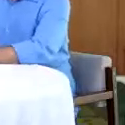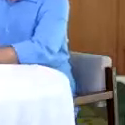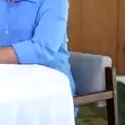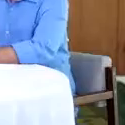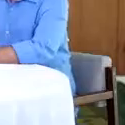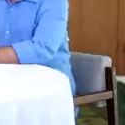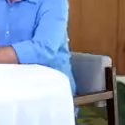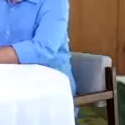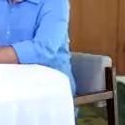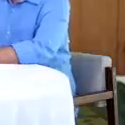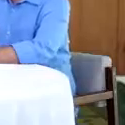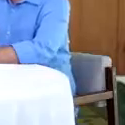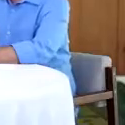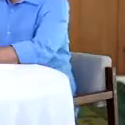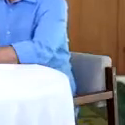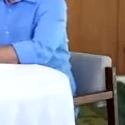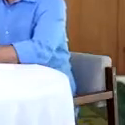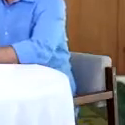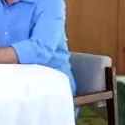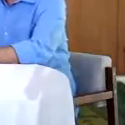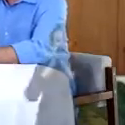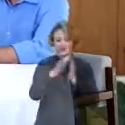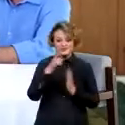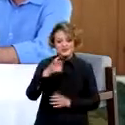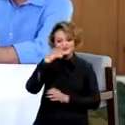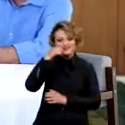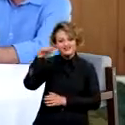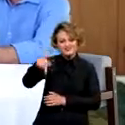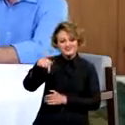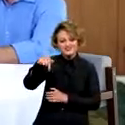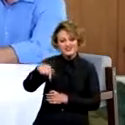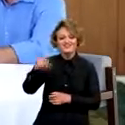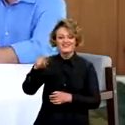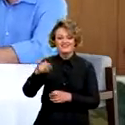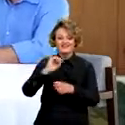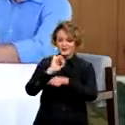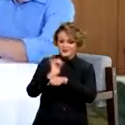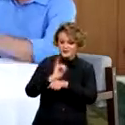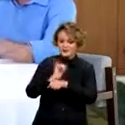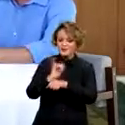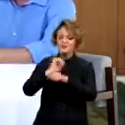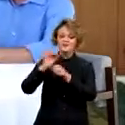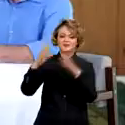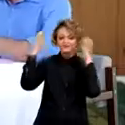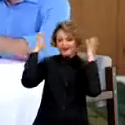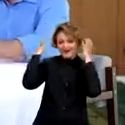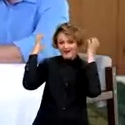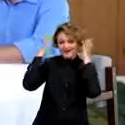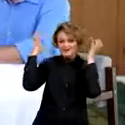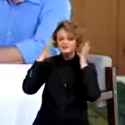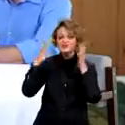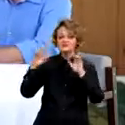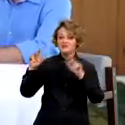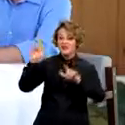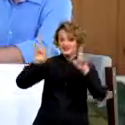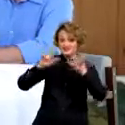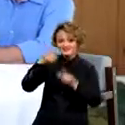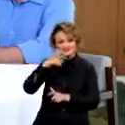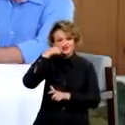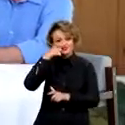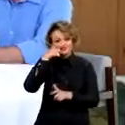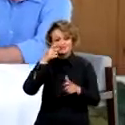Bom dia, pessoal. Bom dia a todo mundo em casa, todo mundo que está acompanhando a gente pela internet, pelo canal do YouTube, pelas rádios, pela televisão também,